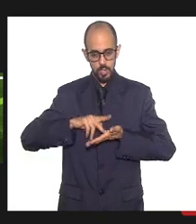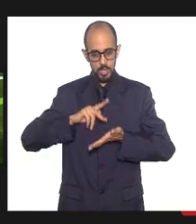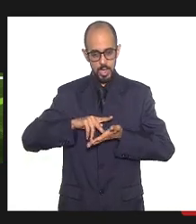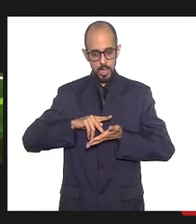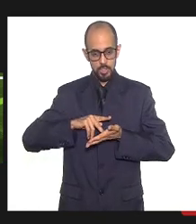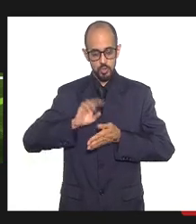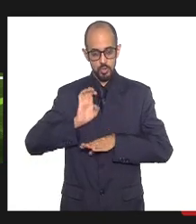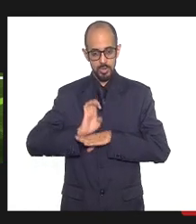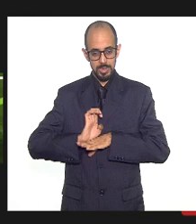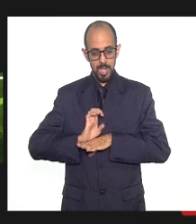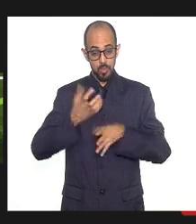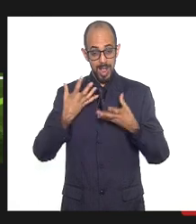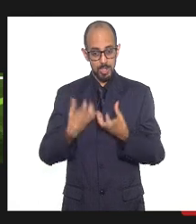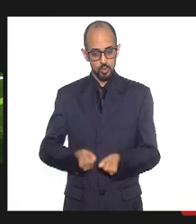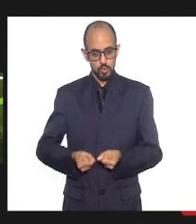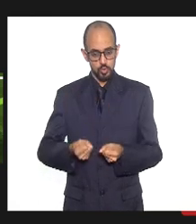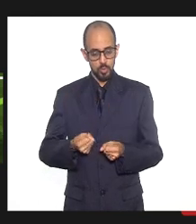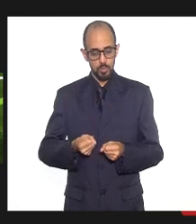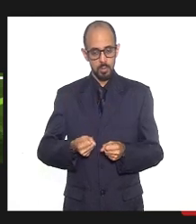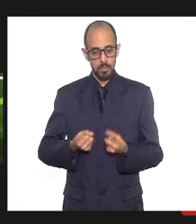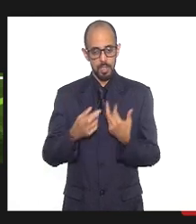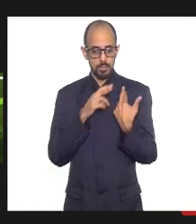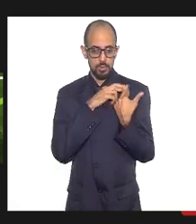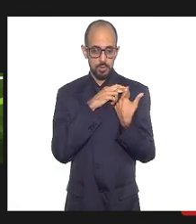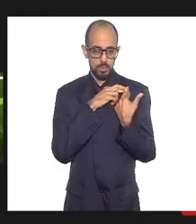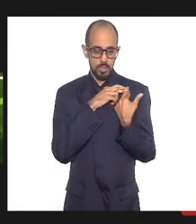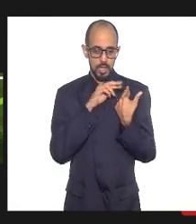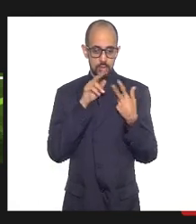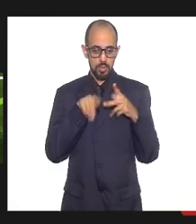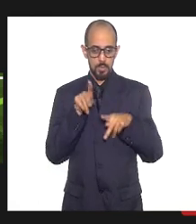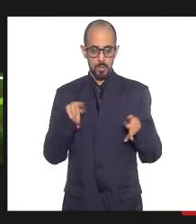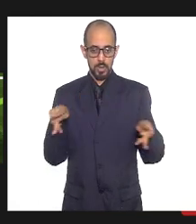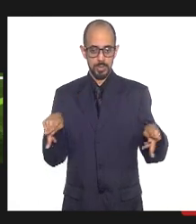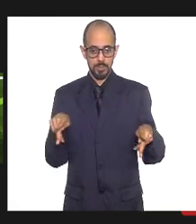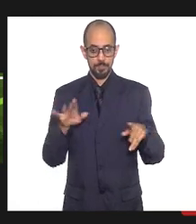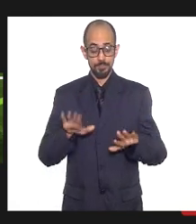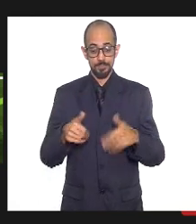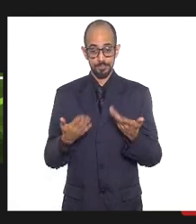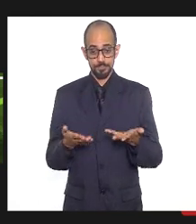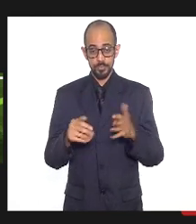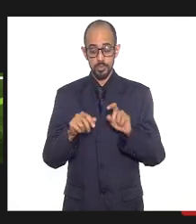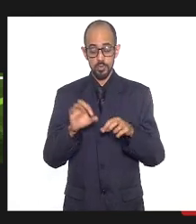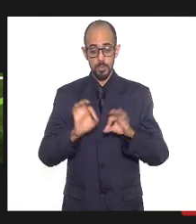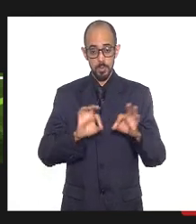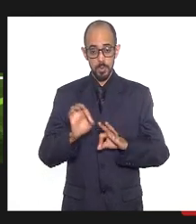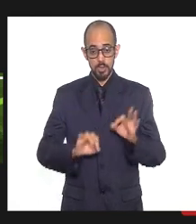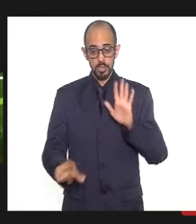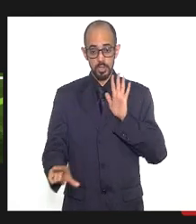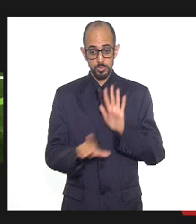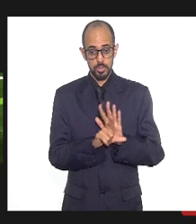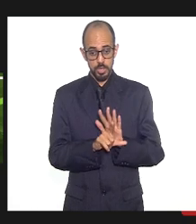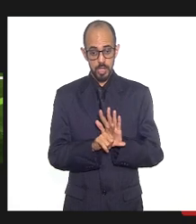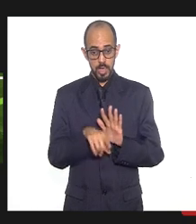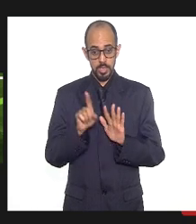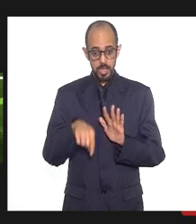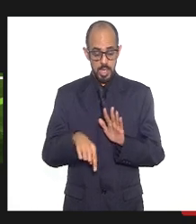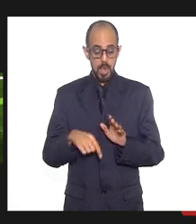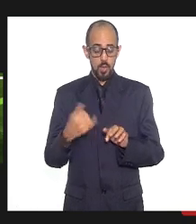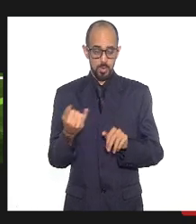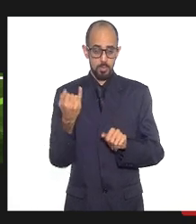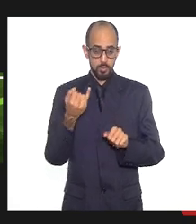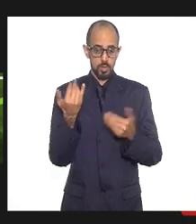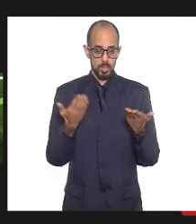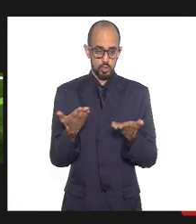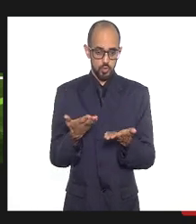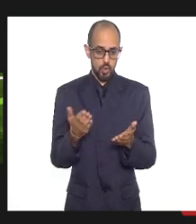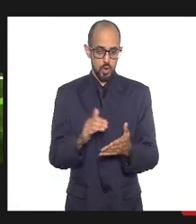assuma um compromisso, uma responsabilidade com a sua população. Sobre o projeto de lei em si, deputada, que é o que importa falarmos nesse